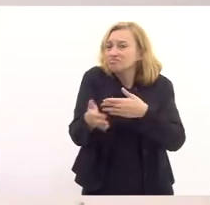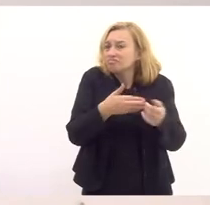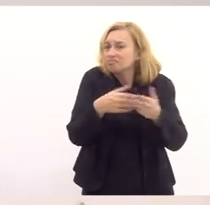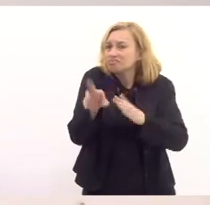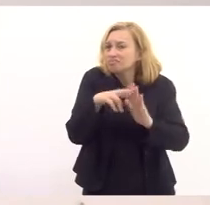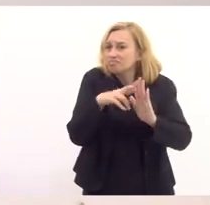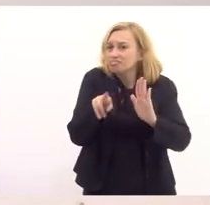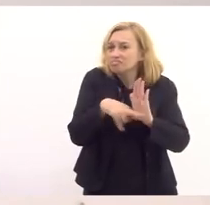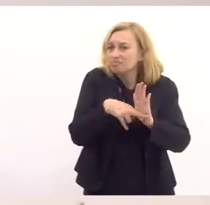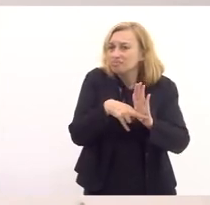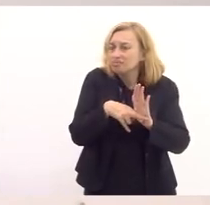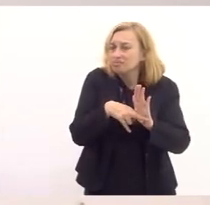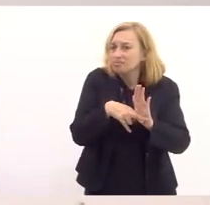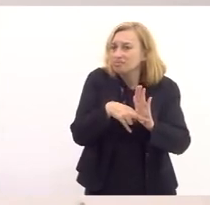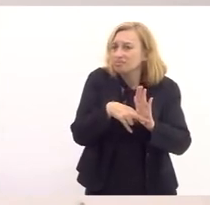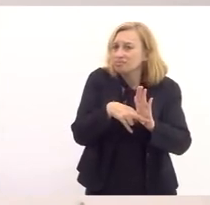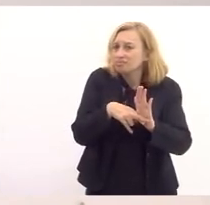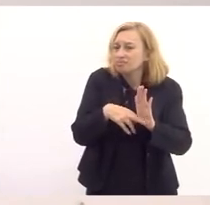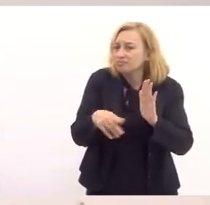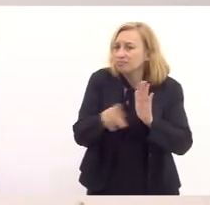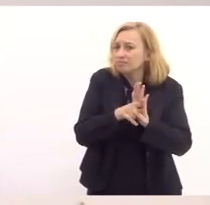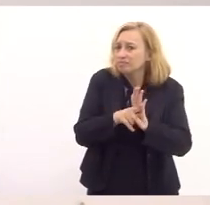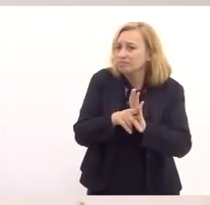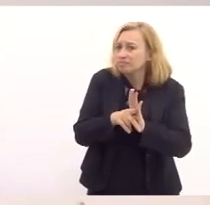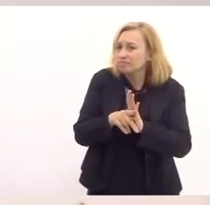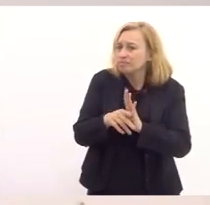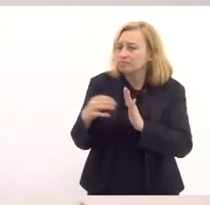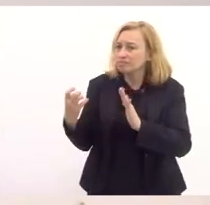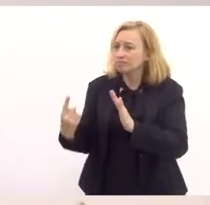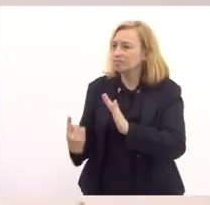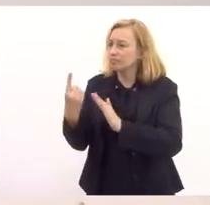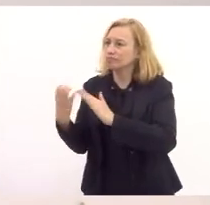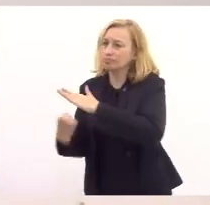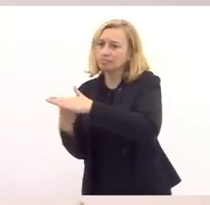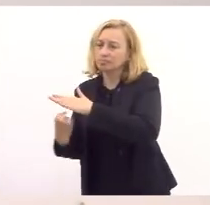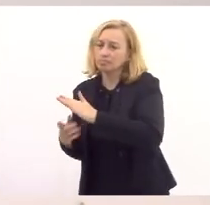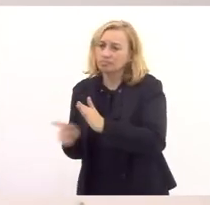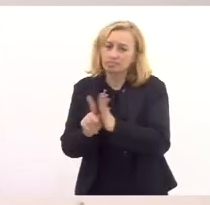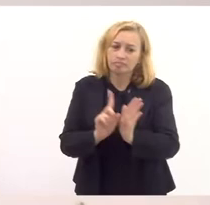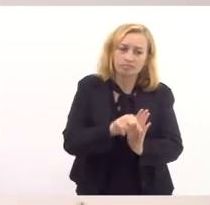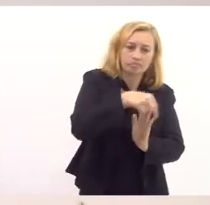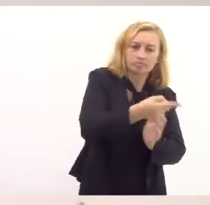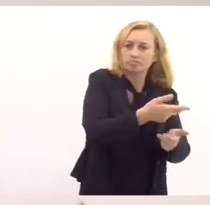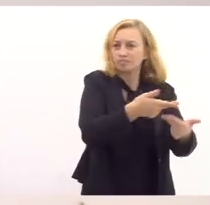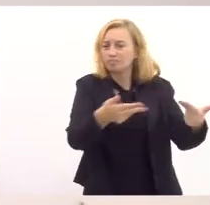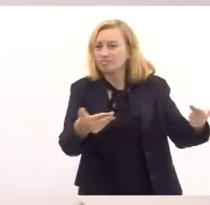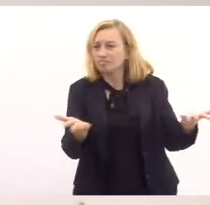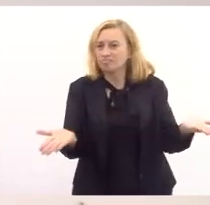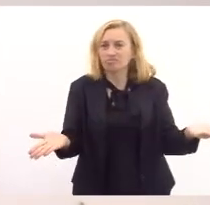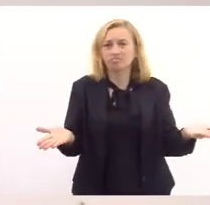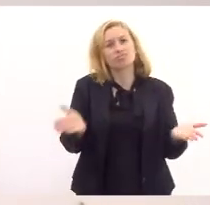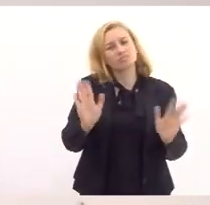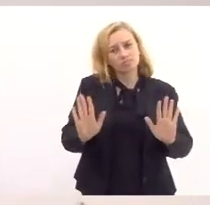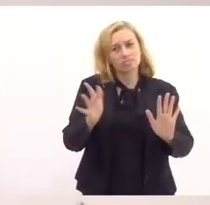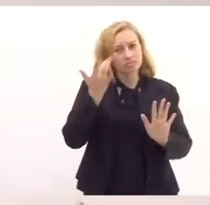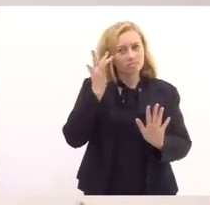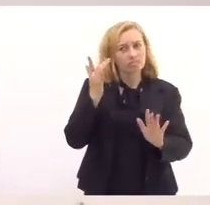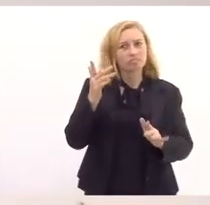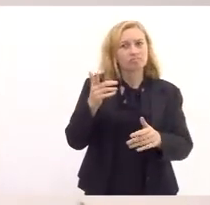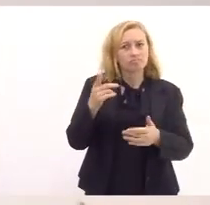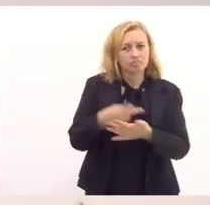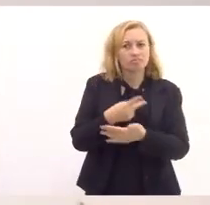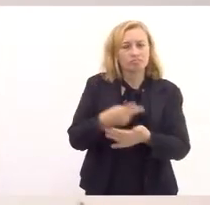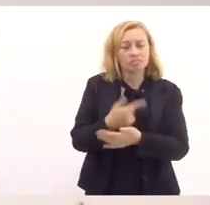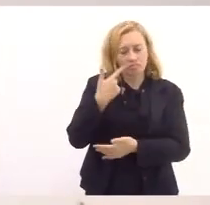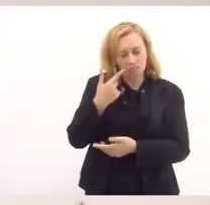para a supervia vale para qualquer outro devedor. Eu acho que há um engano nisso, mas esse eu vou